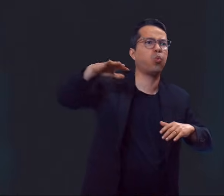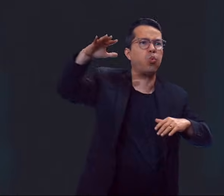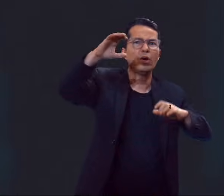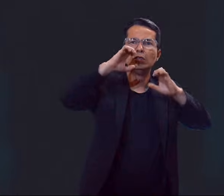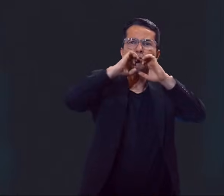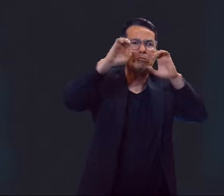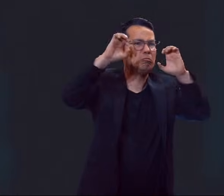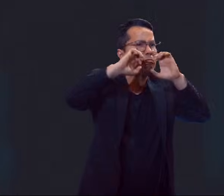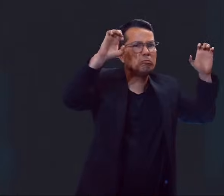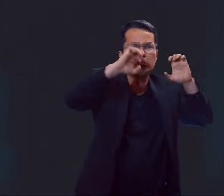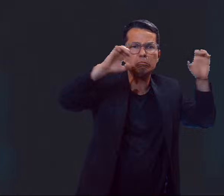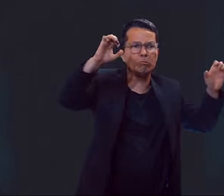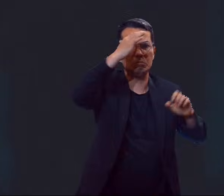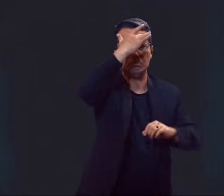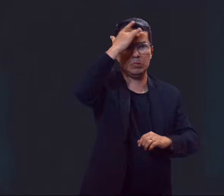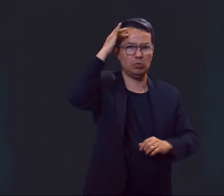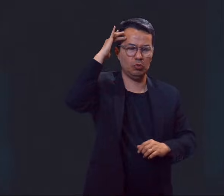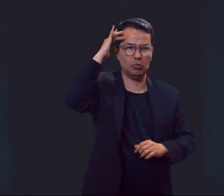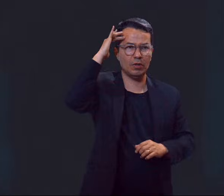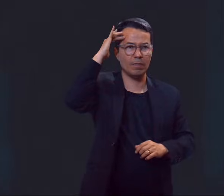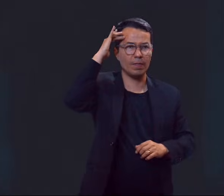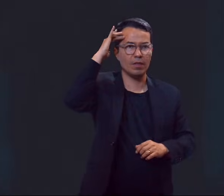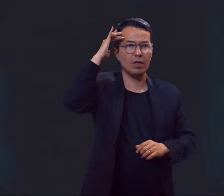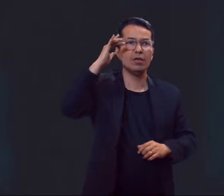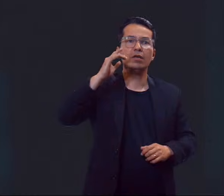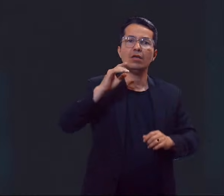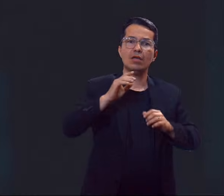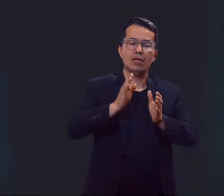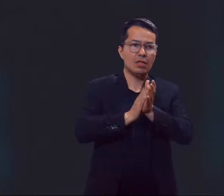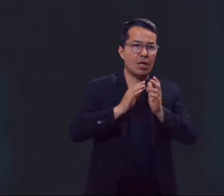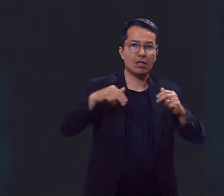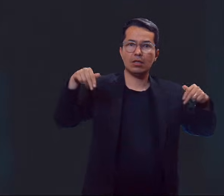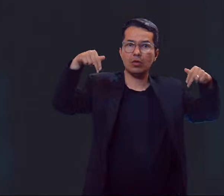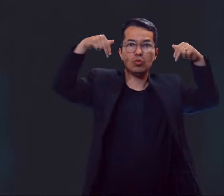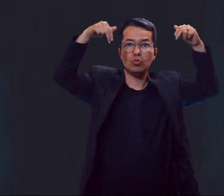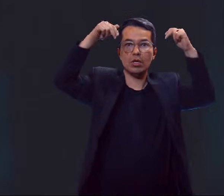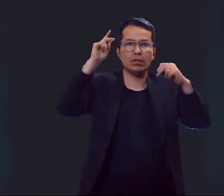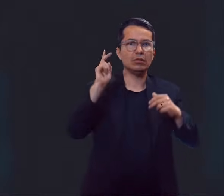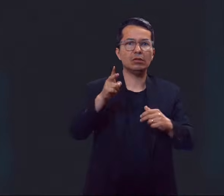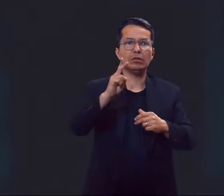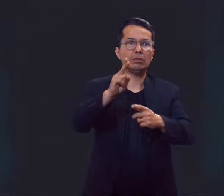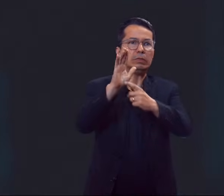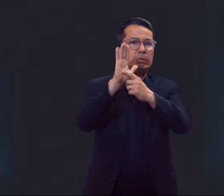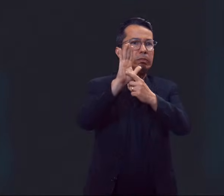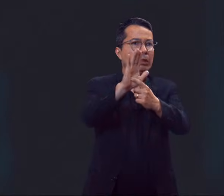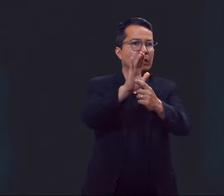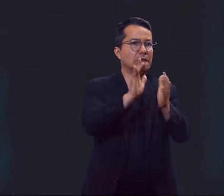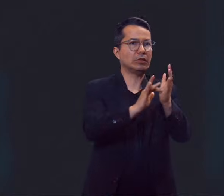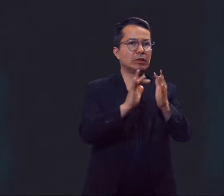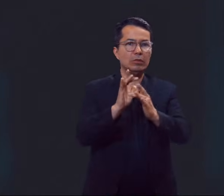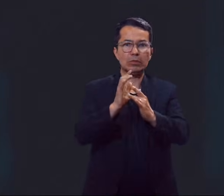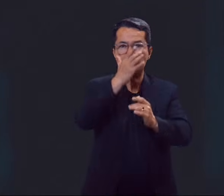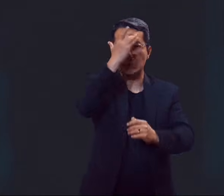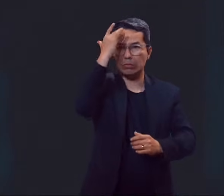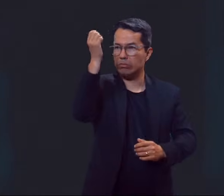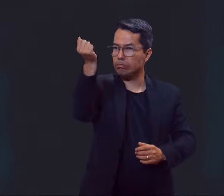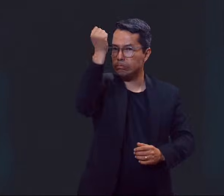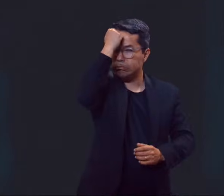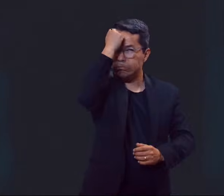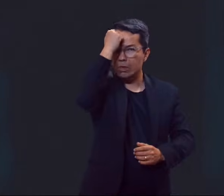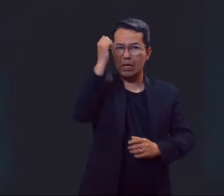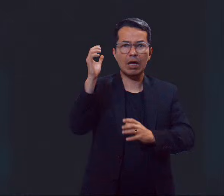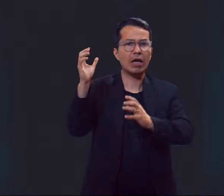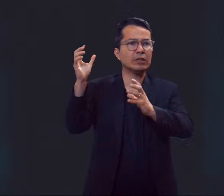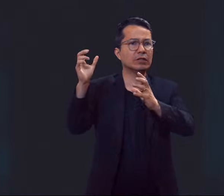convidar alguém. É sempre um espetáculo onde a gente apresenta Jesus para as pessoas e muita gente se converte. Então quero te